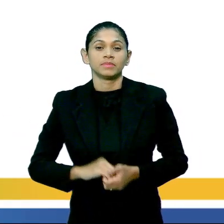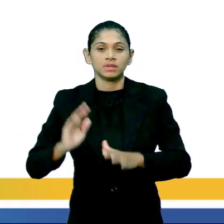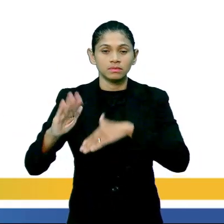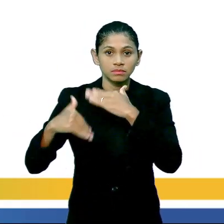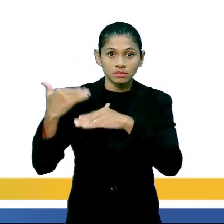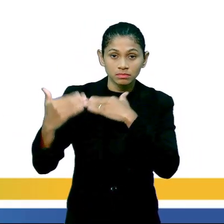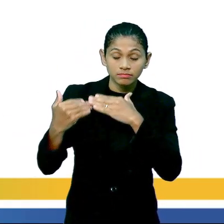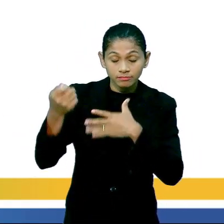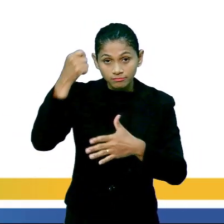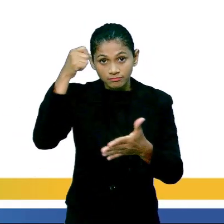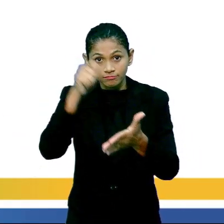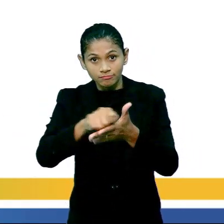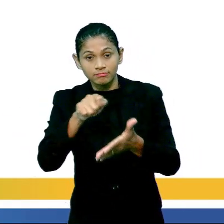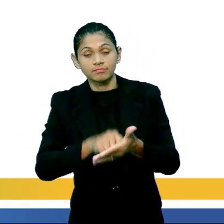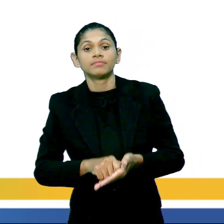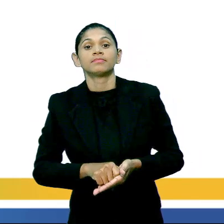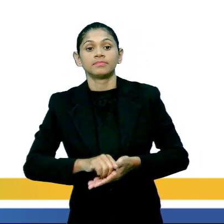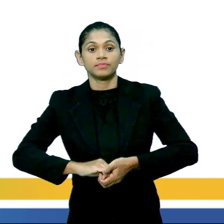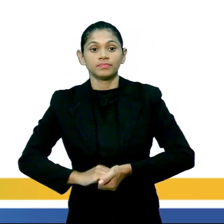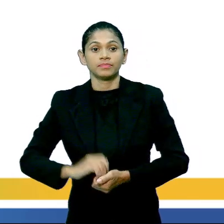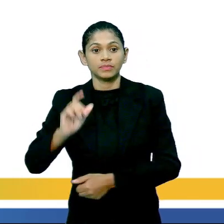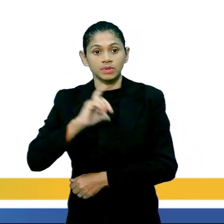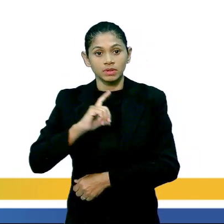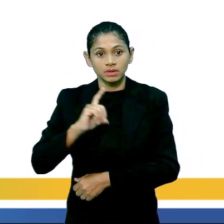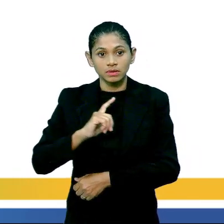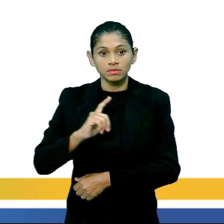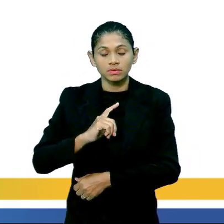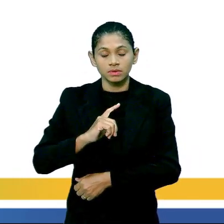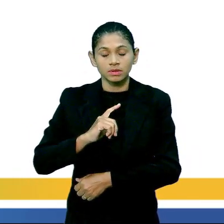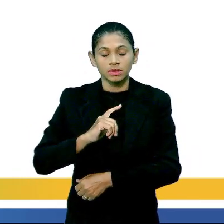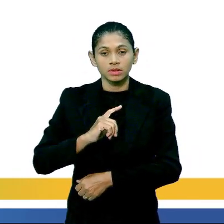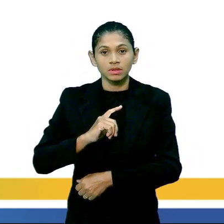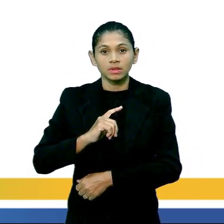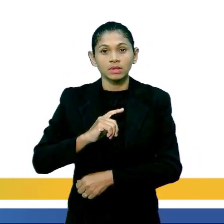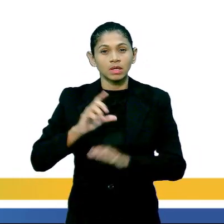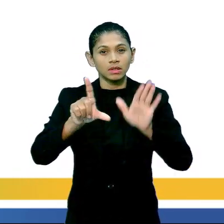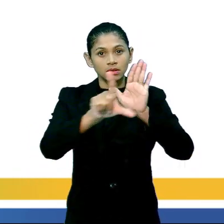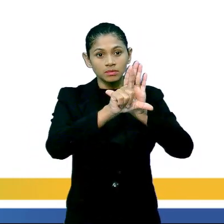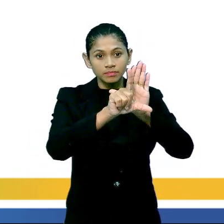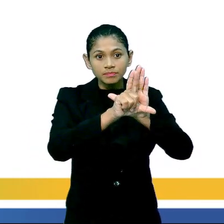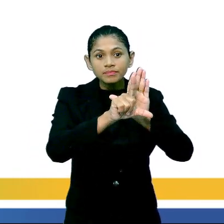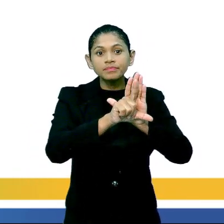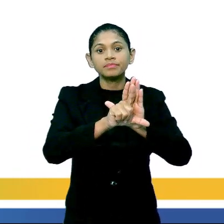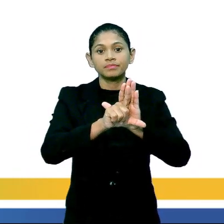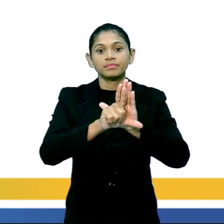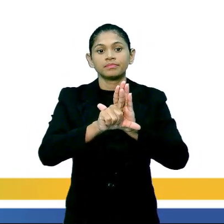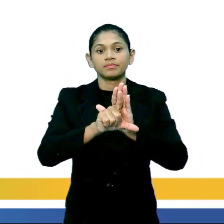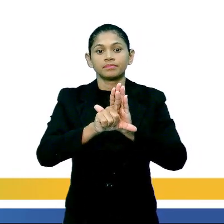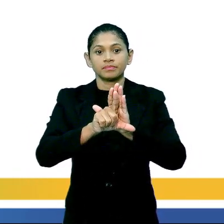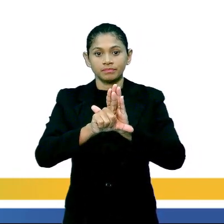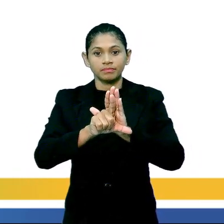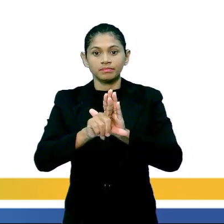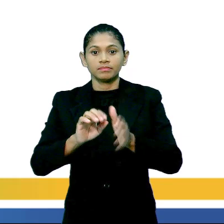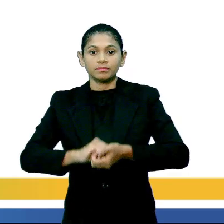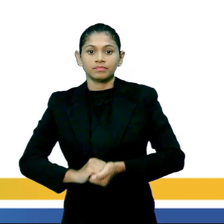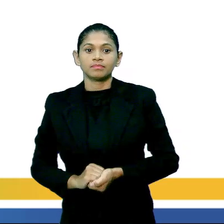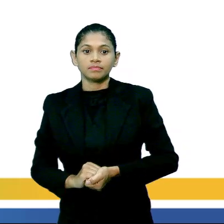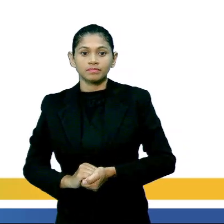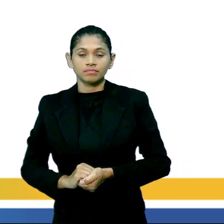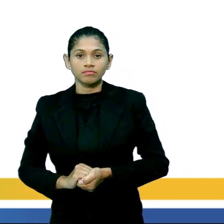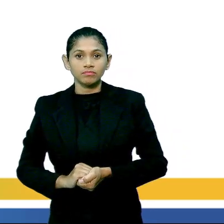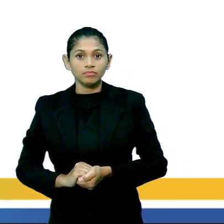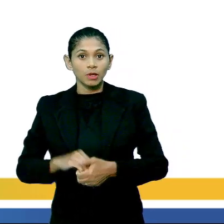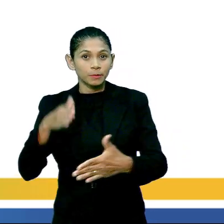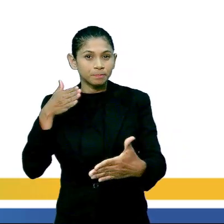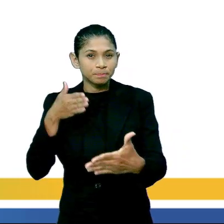produção, desse escritor. A gente tem a promulgação da Lei Eusébio de Queiroz, que barra a comercialização